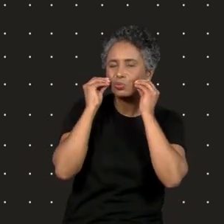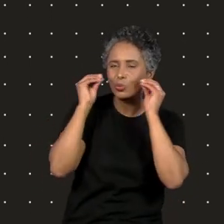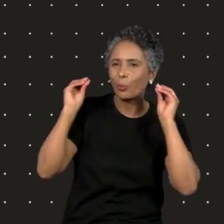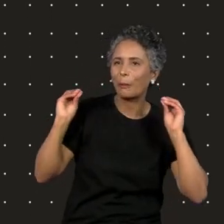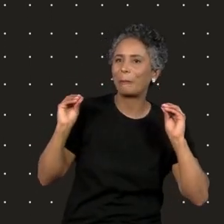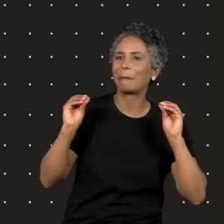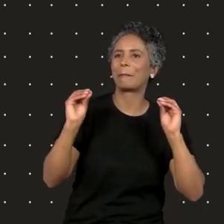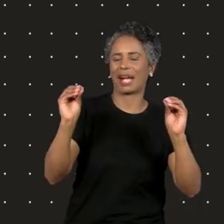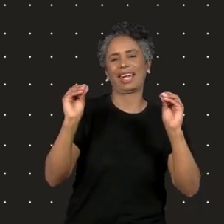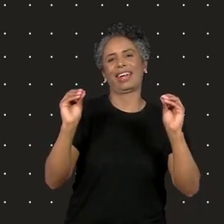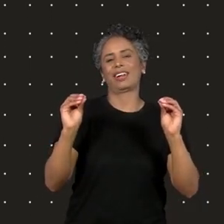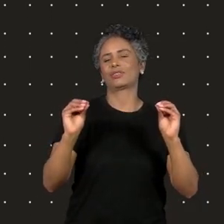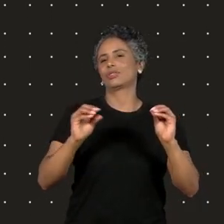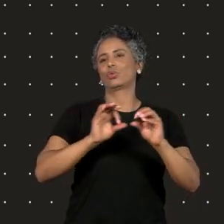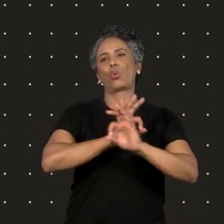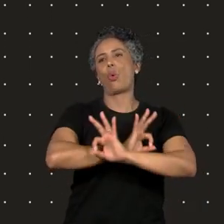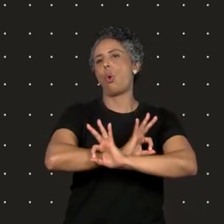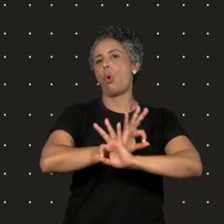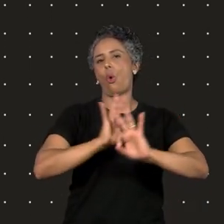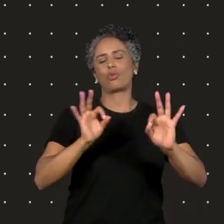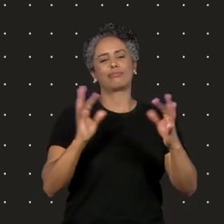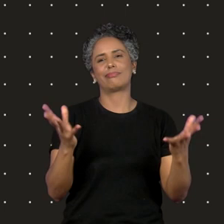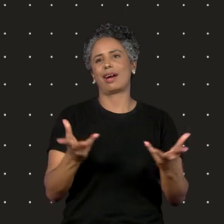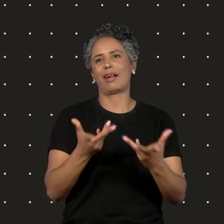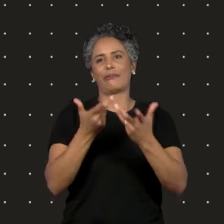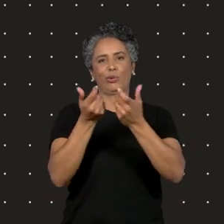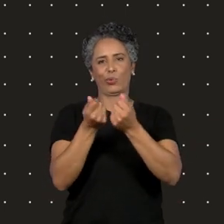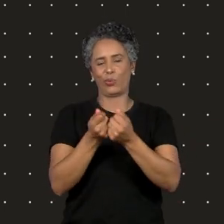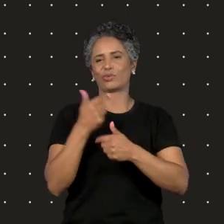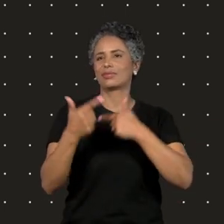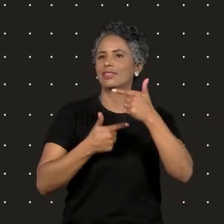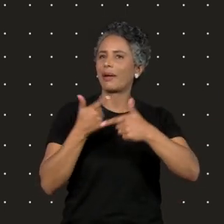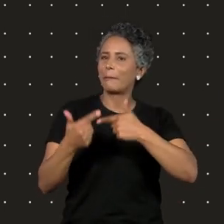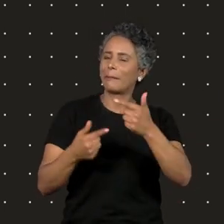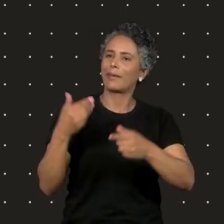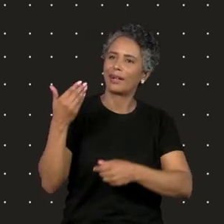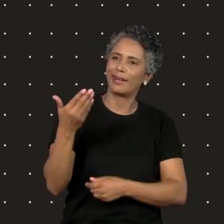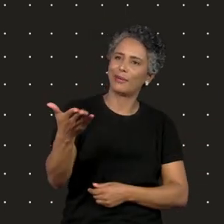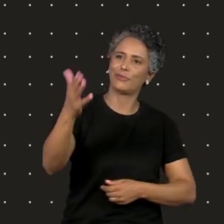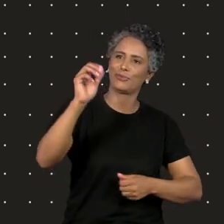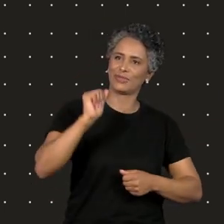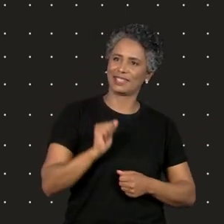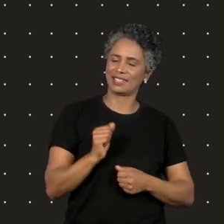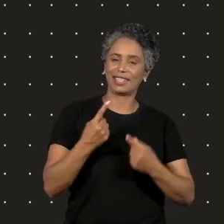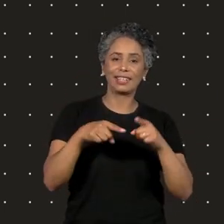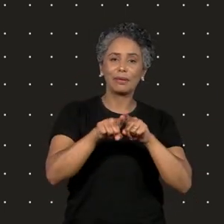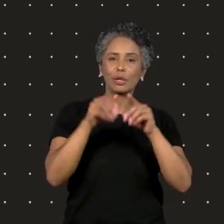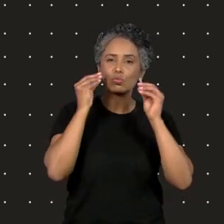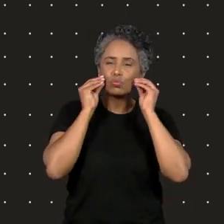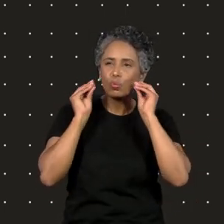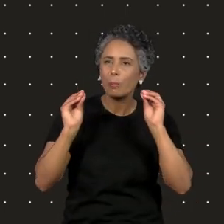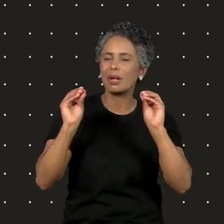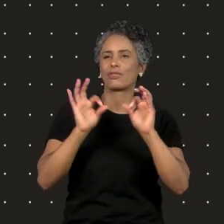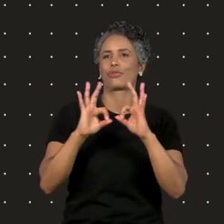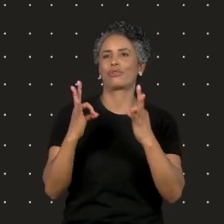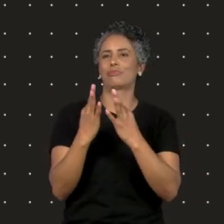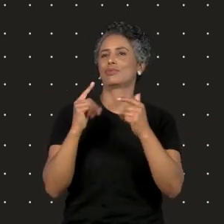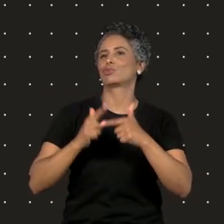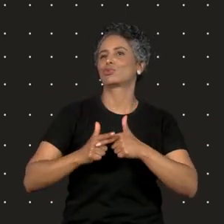tudo de bem, de bom para Mário e toda essa vasta família. Muita